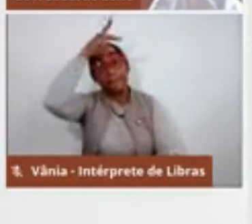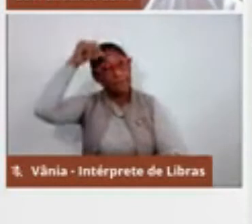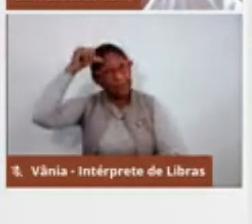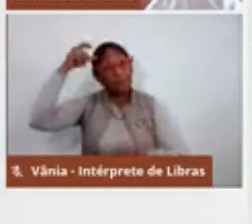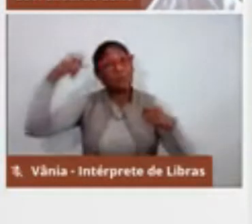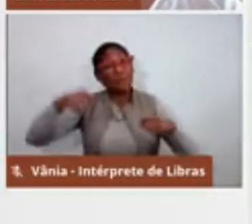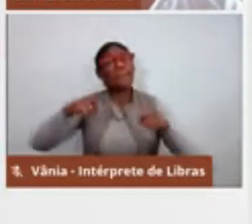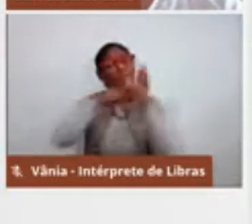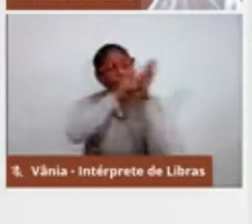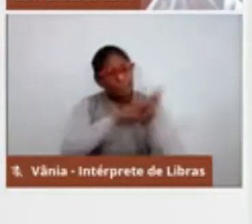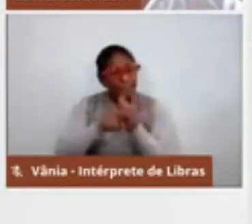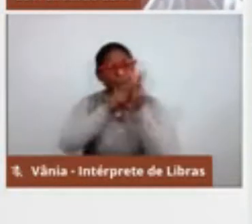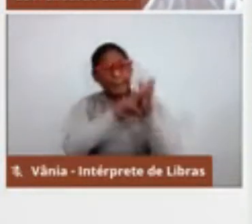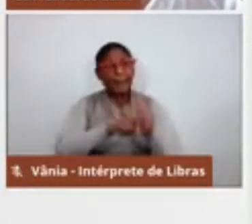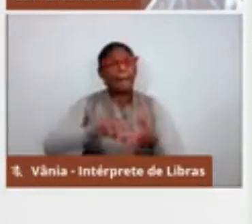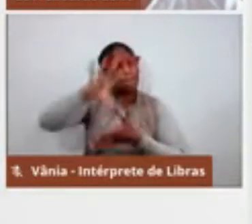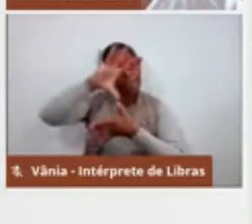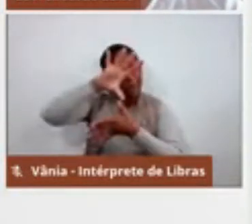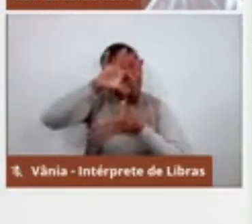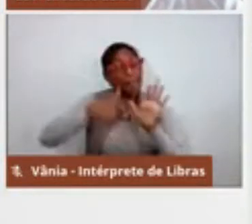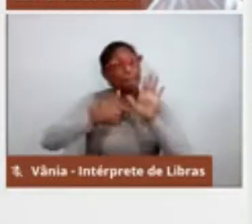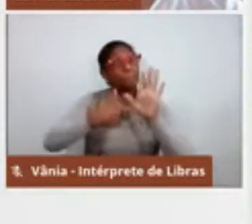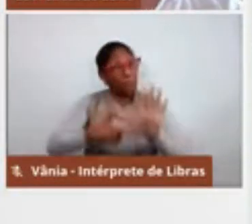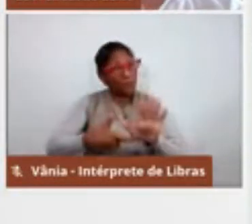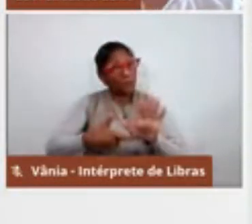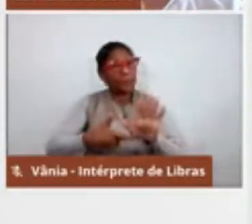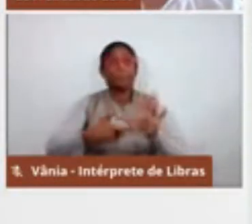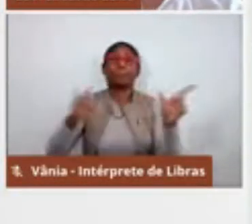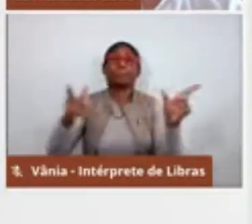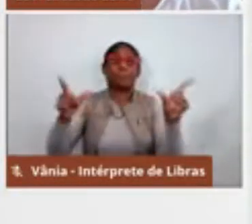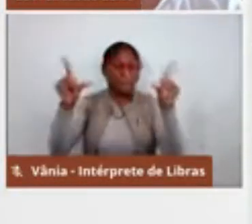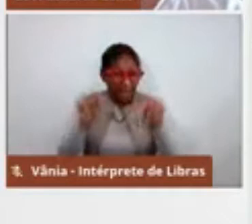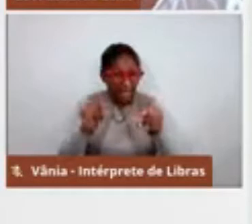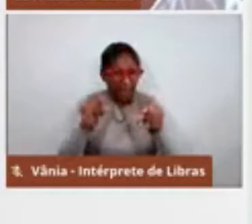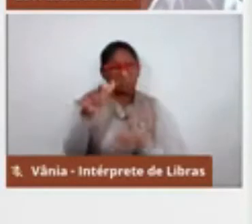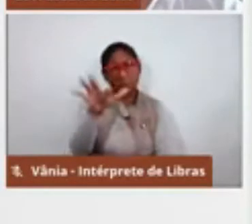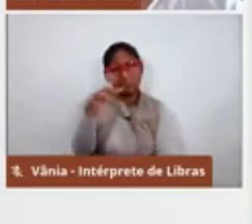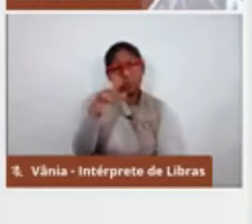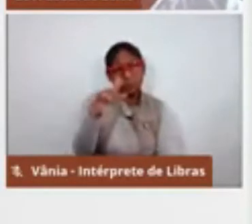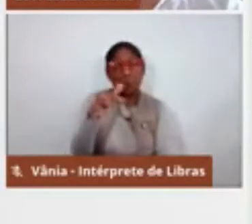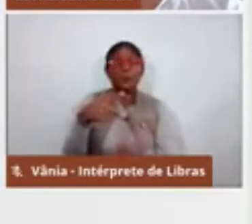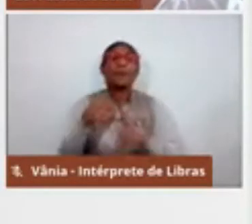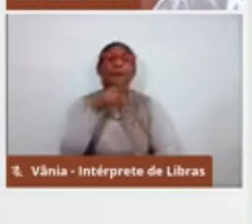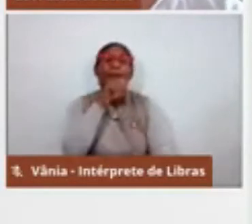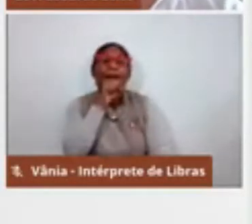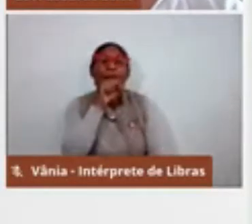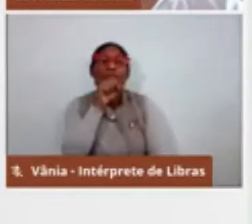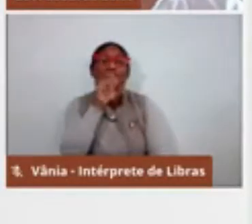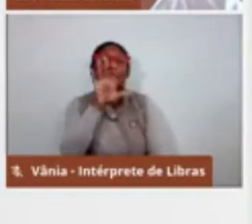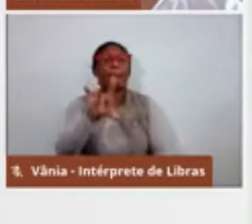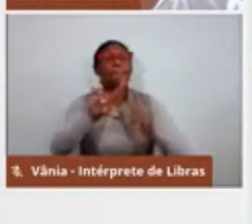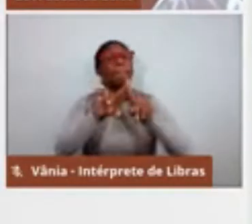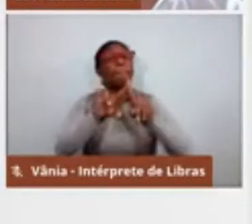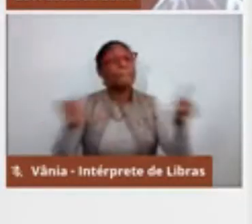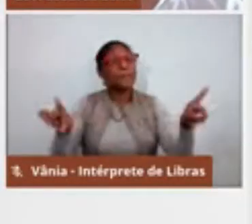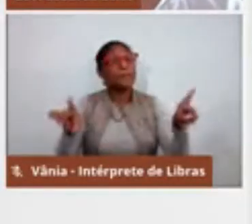criteriosa. Embora o mapa indique um risco médio para a sua região, o município especificamente